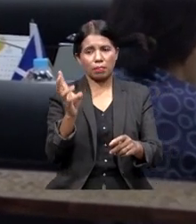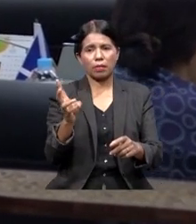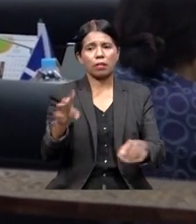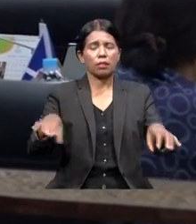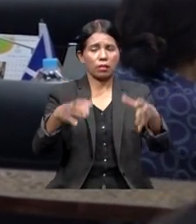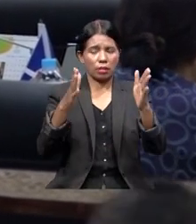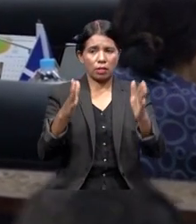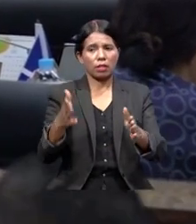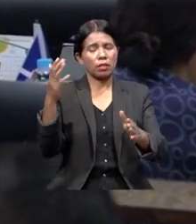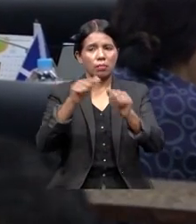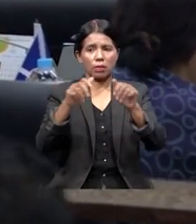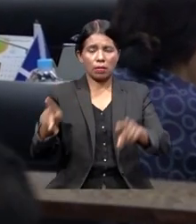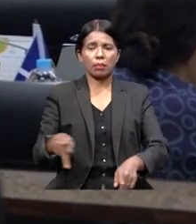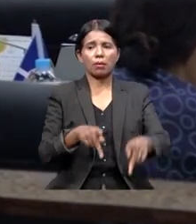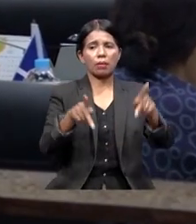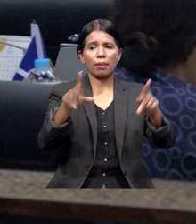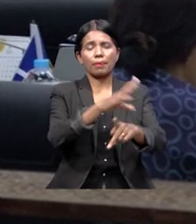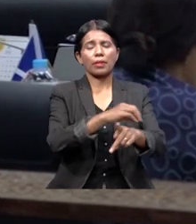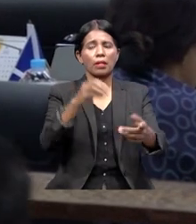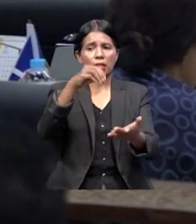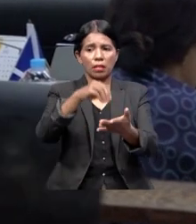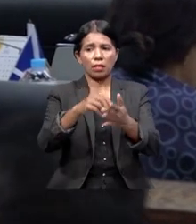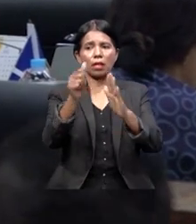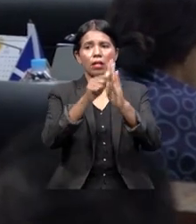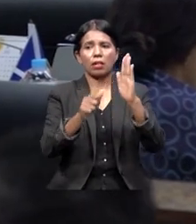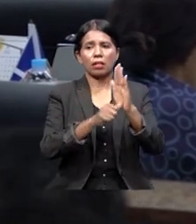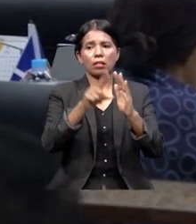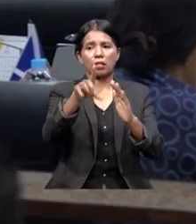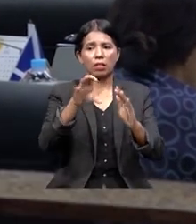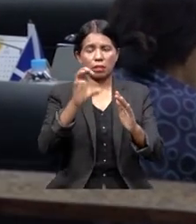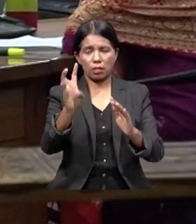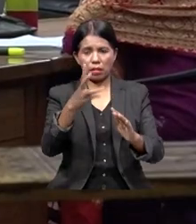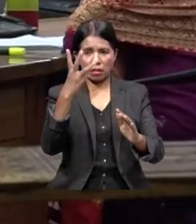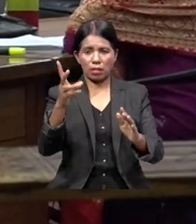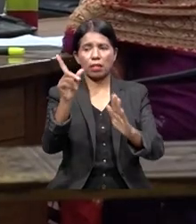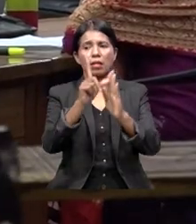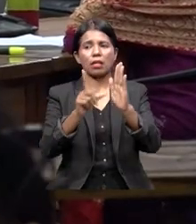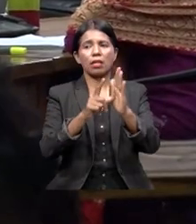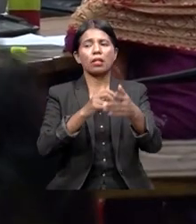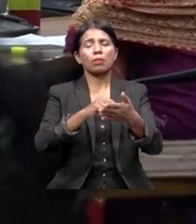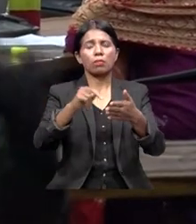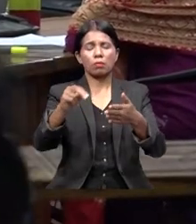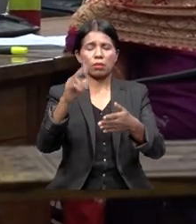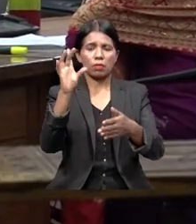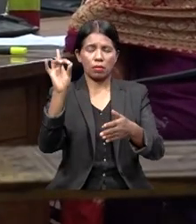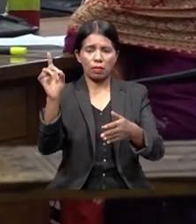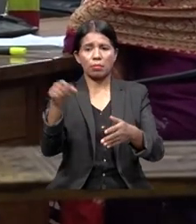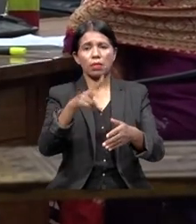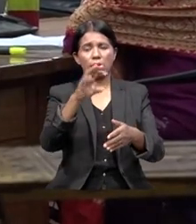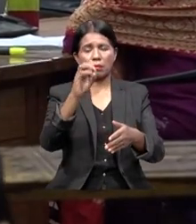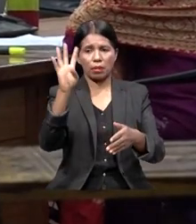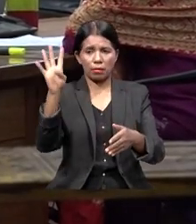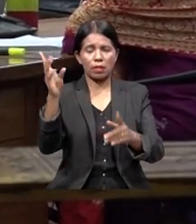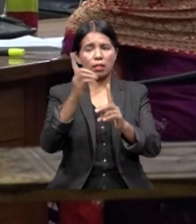trabalho union e administração pública, nebe prevê e artigo ato sira sanu resinen usi lei número valu bararing ruahat